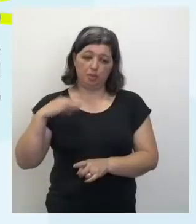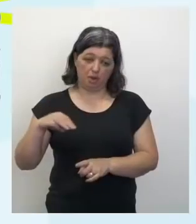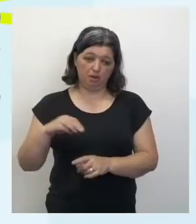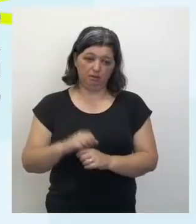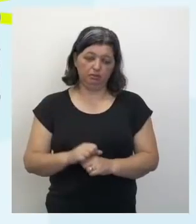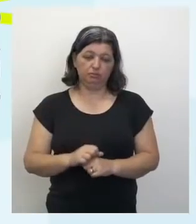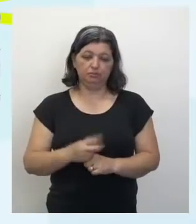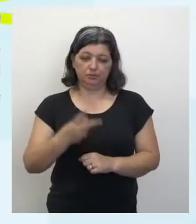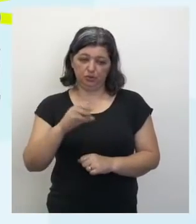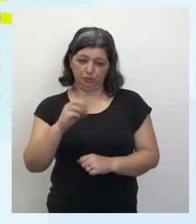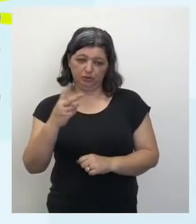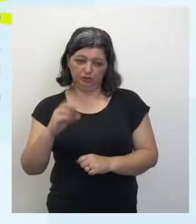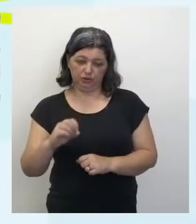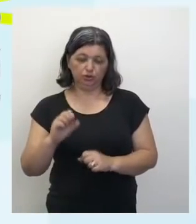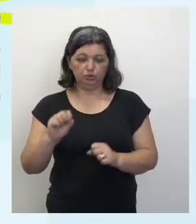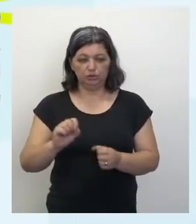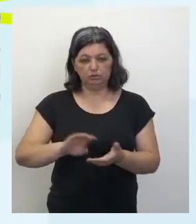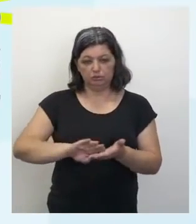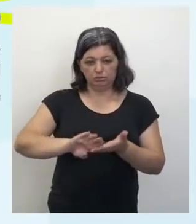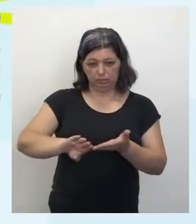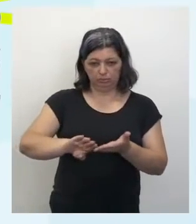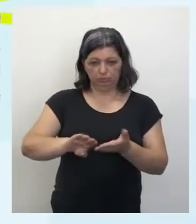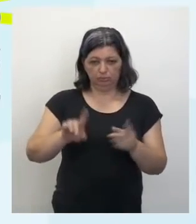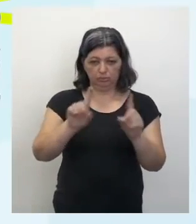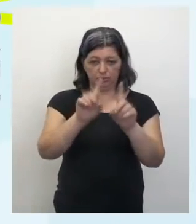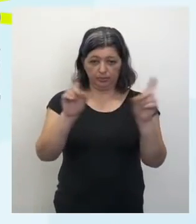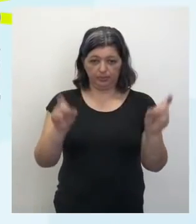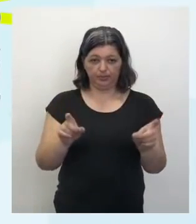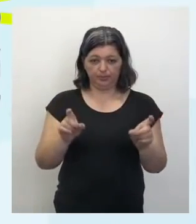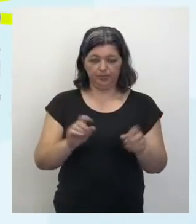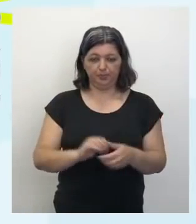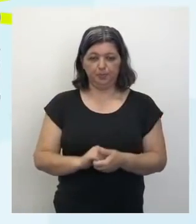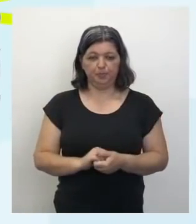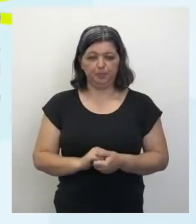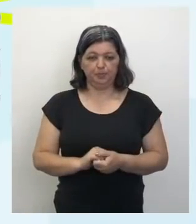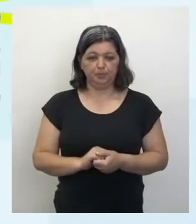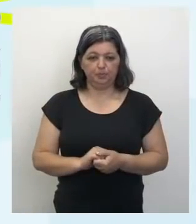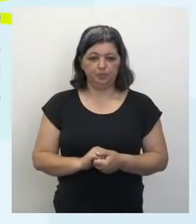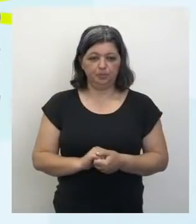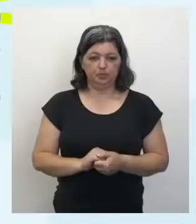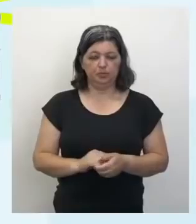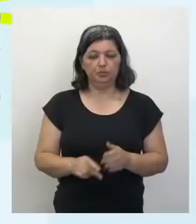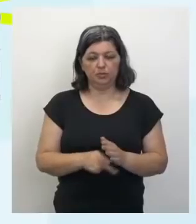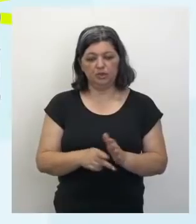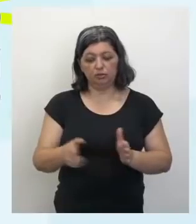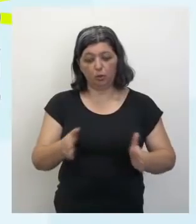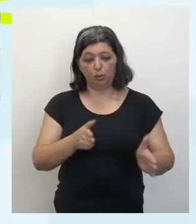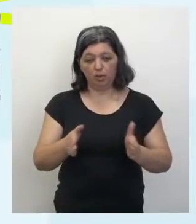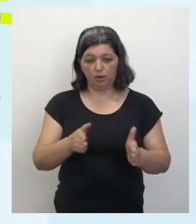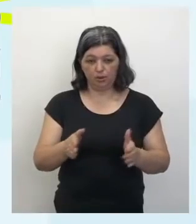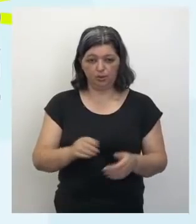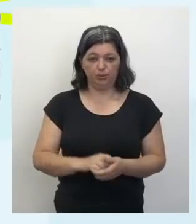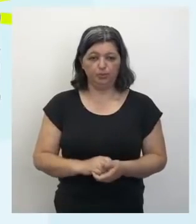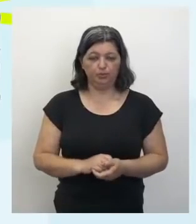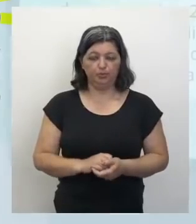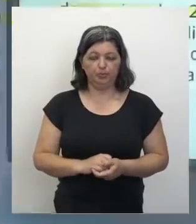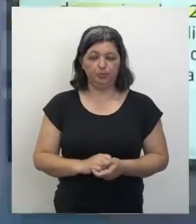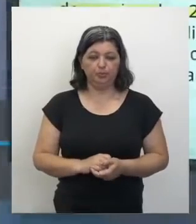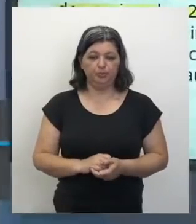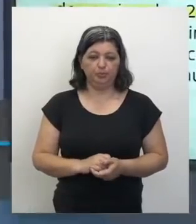esse trechinho e colocado entre aspas, ok? Então, esse foi o período. E a última, vamos